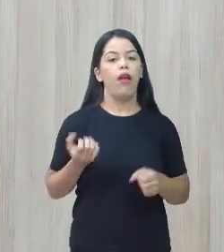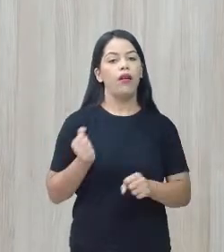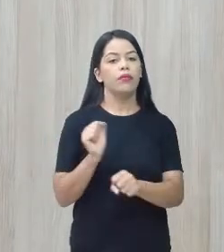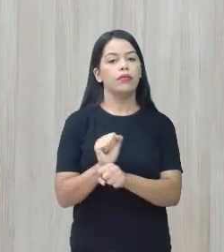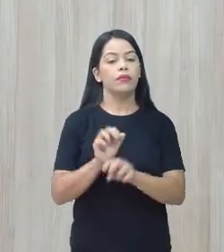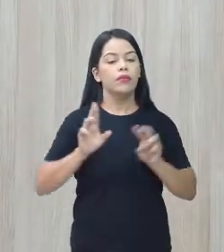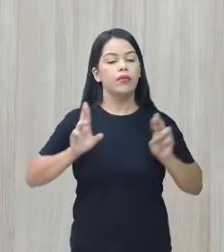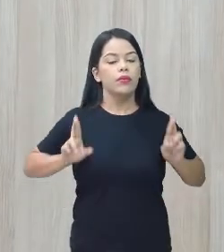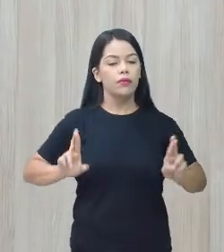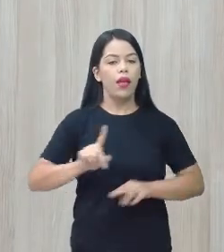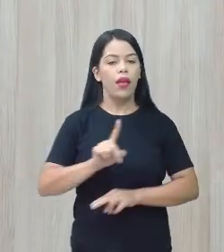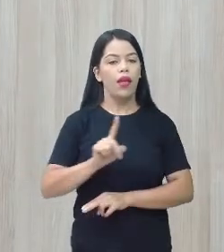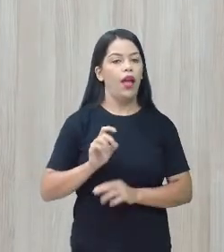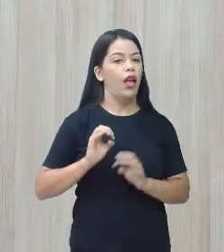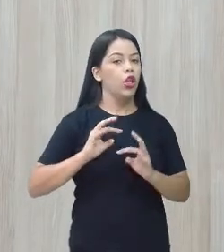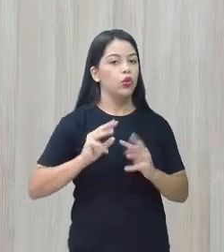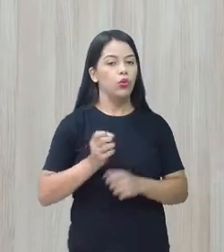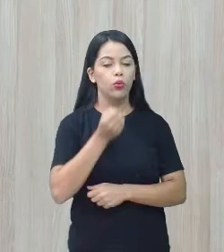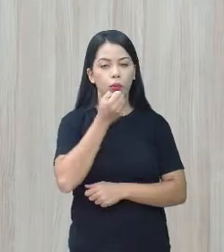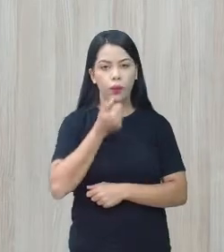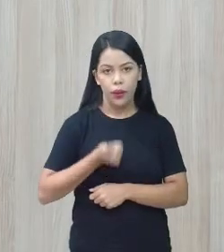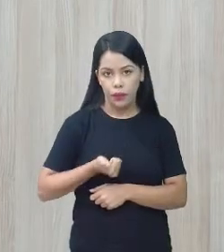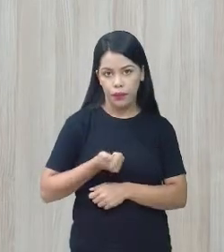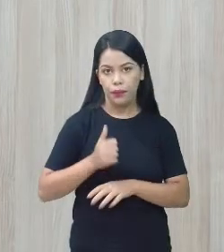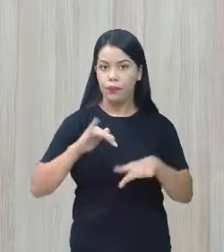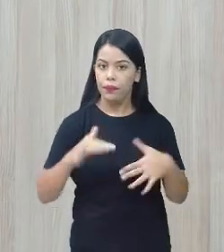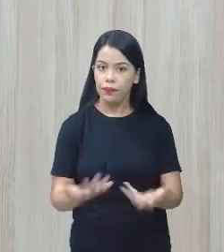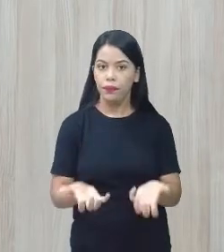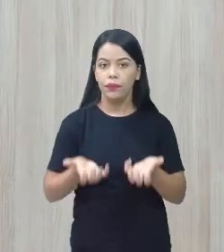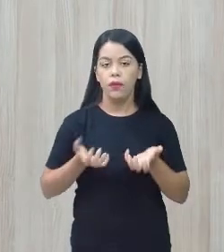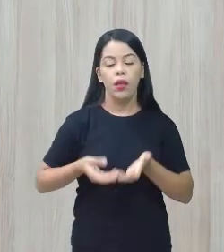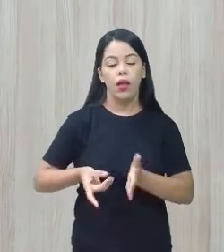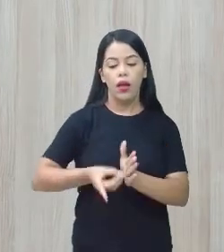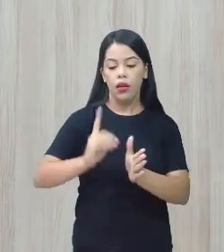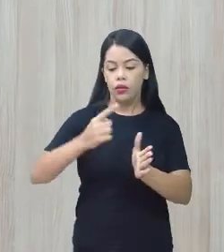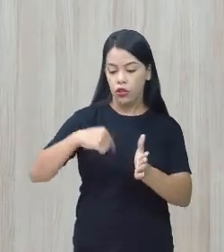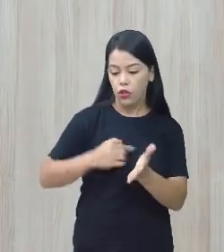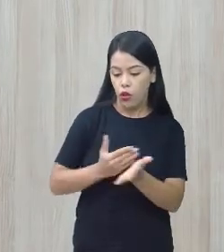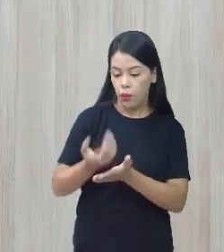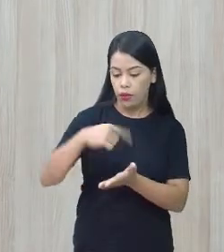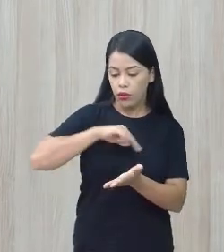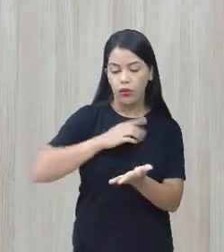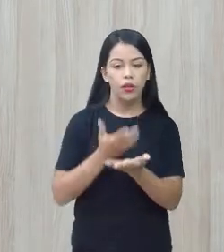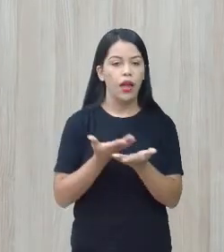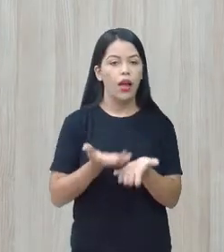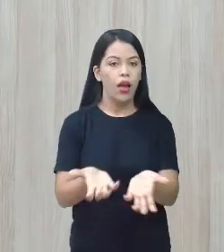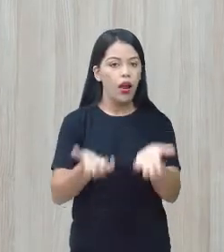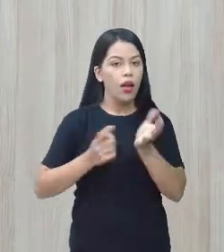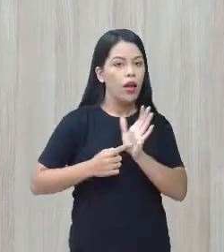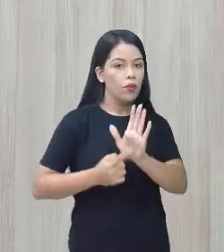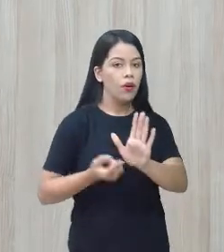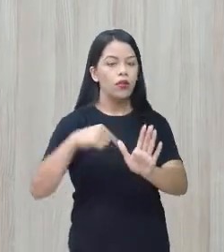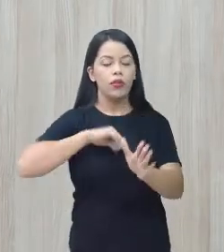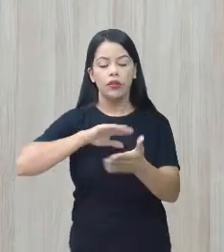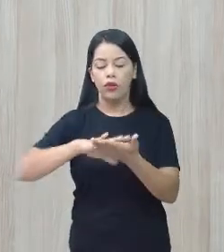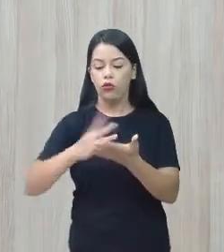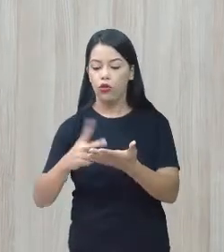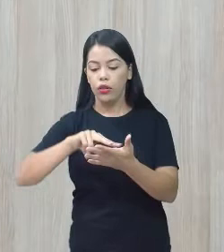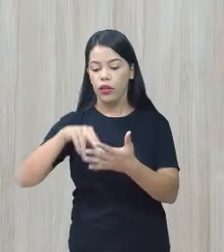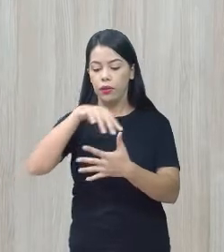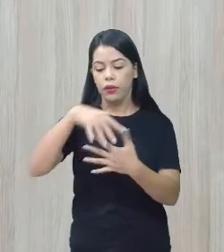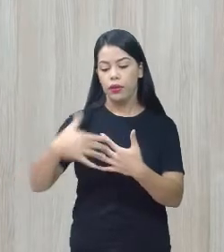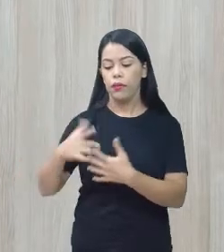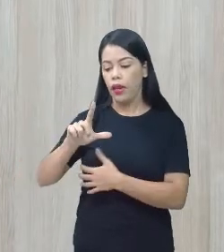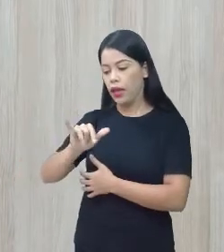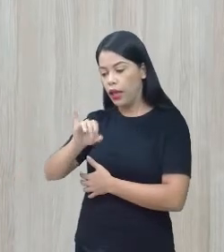bem. E antes de começarmos nossa aula, gostaria de apresentar a nossa querida intérprete Liza, que fará a nossa